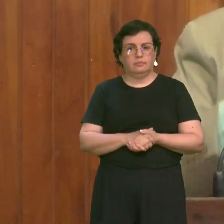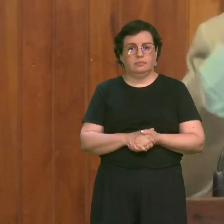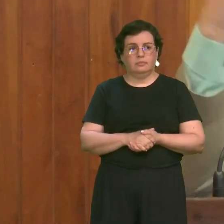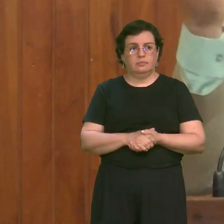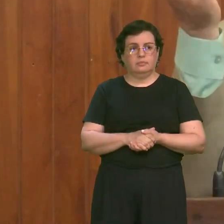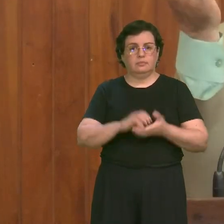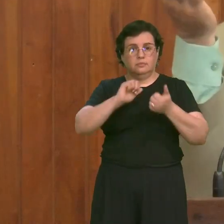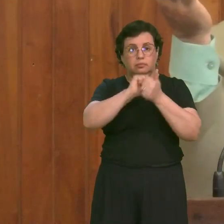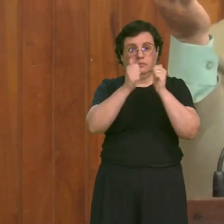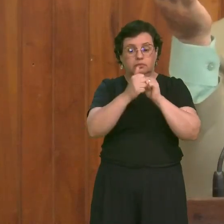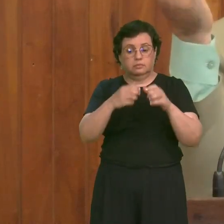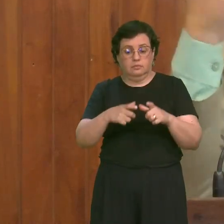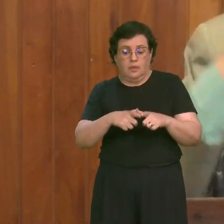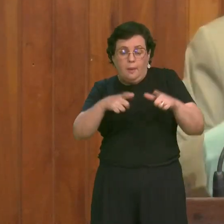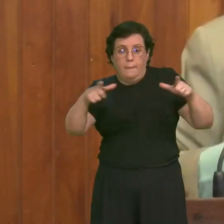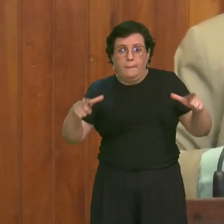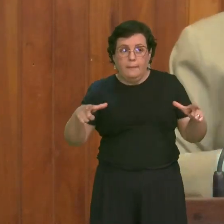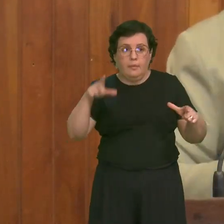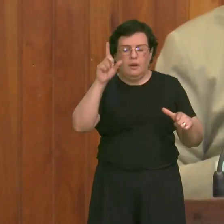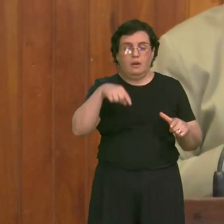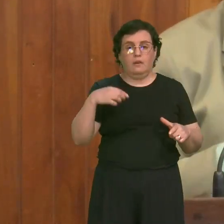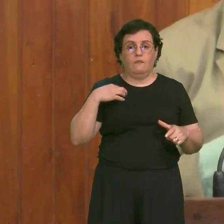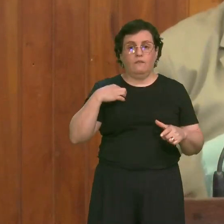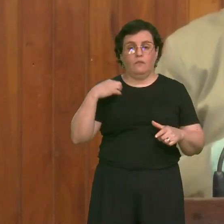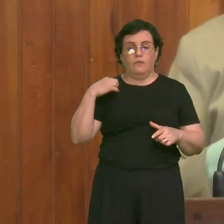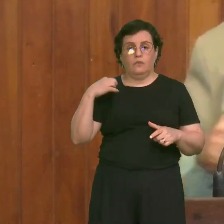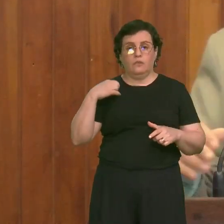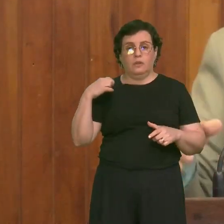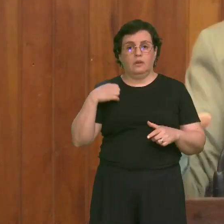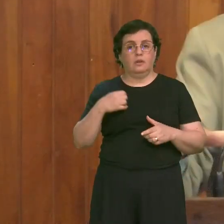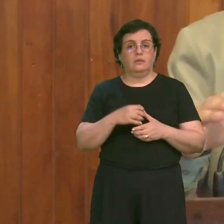os atletas que na sua grande maioria são voluntários